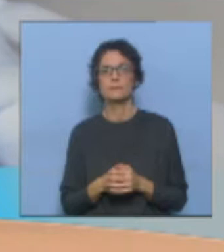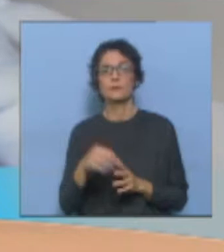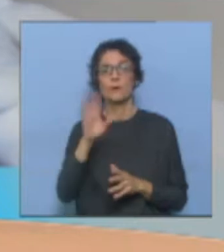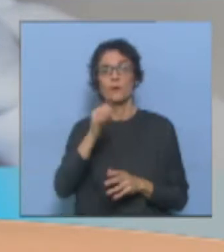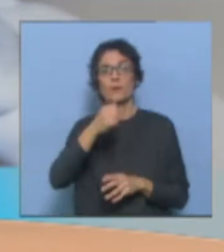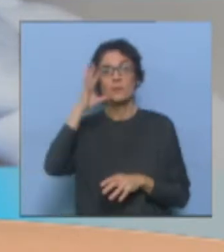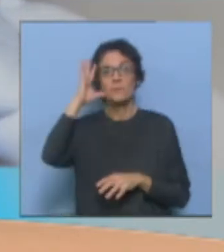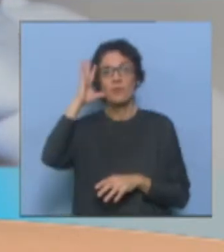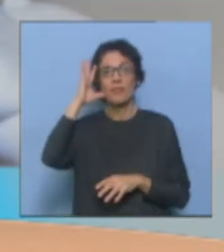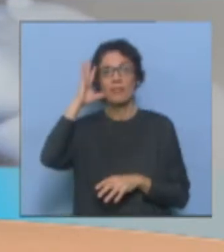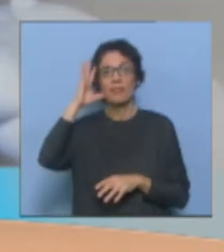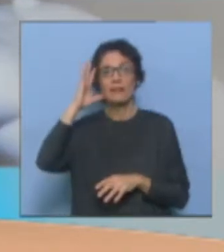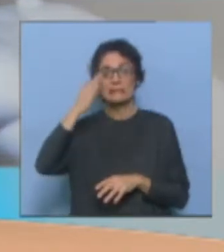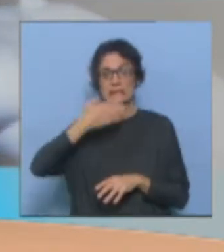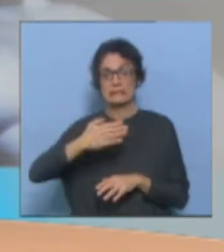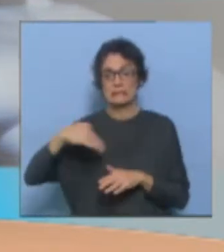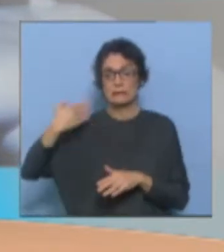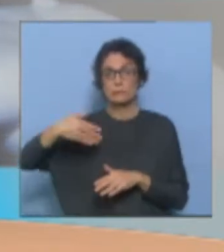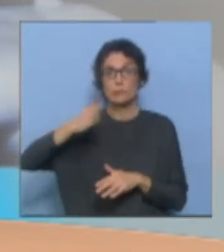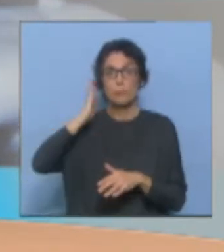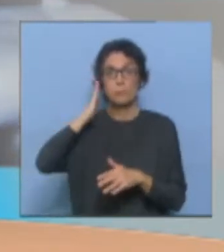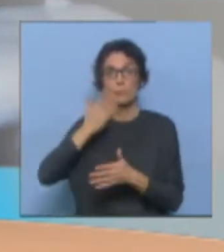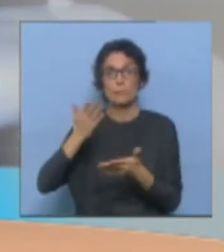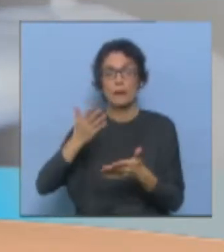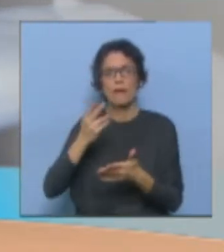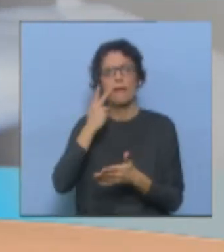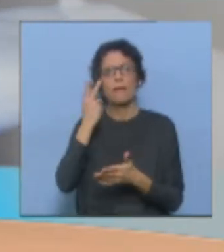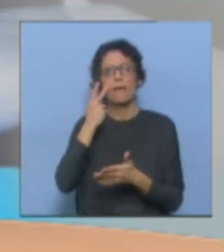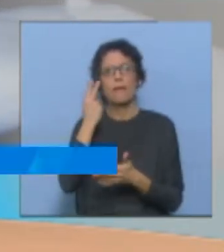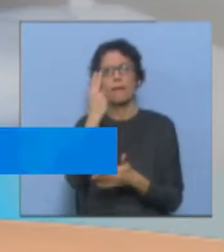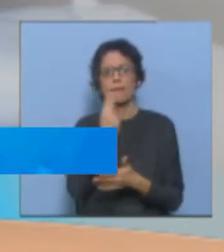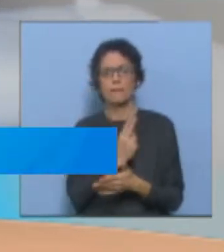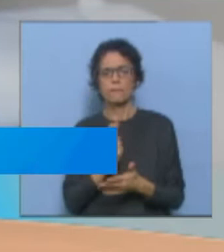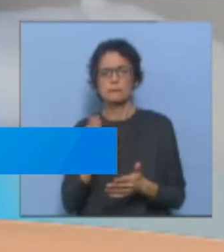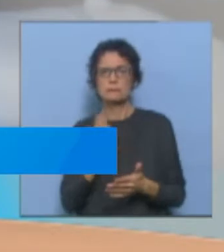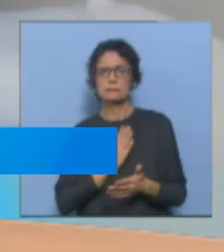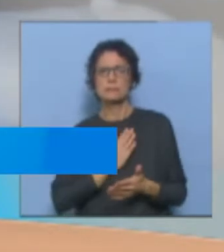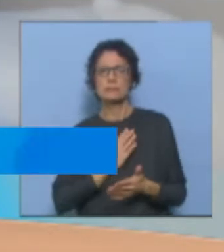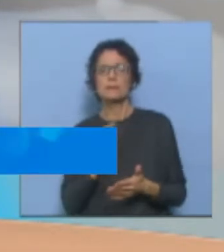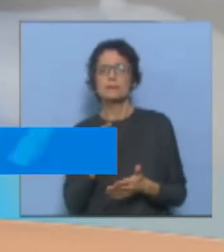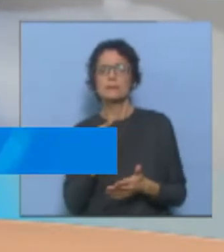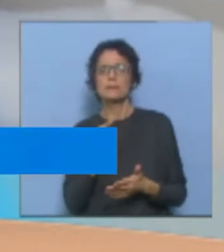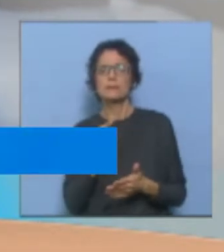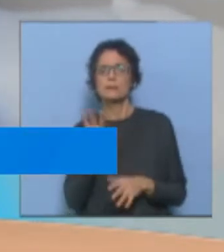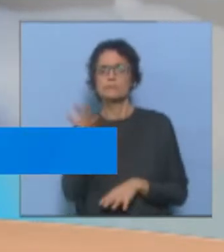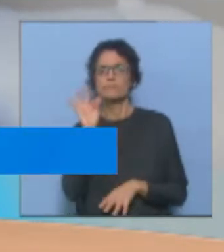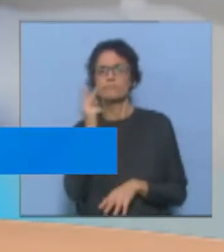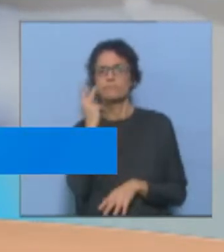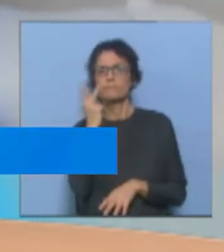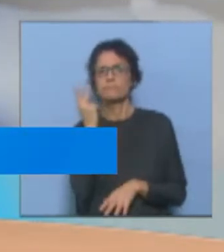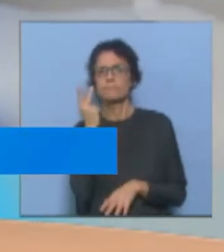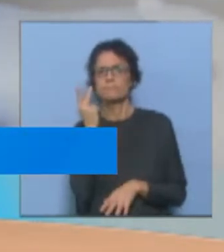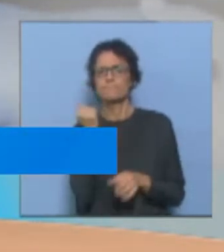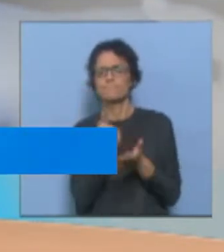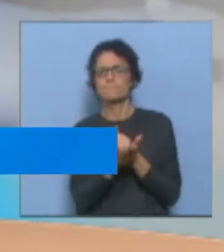Olá, muito boa tarde. Está a decorrer a Semana da Vida Consagrada, uma ocasião para informar sobre uma opção de vida marcada por escolhas